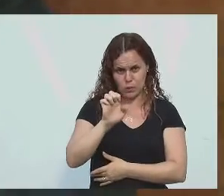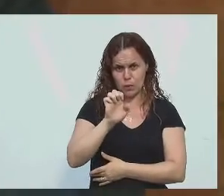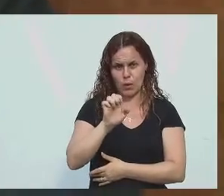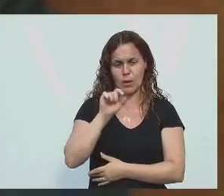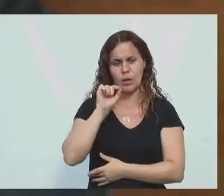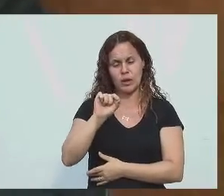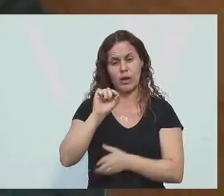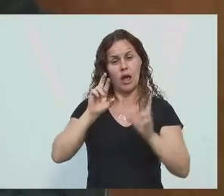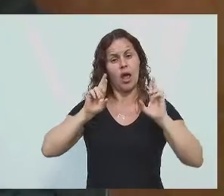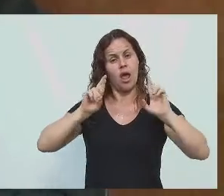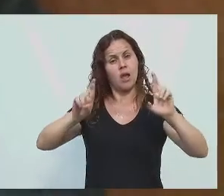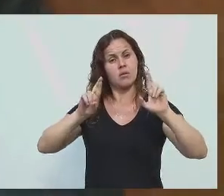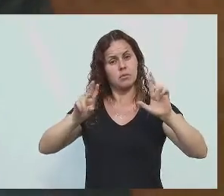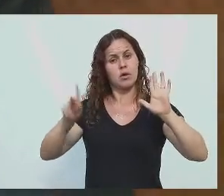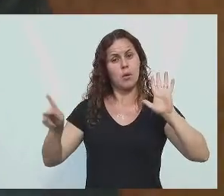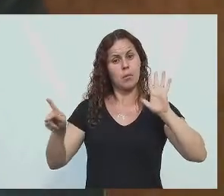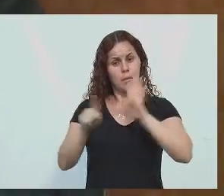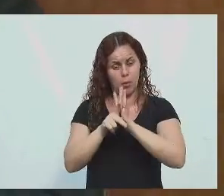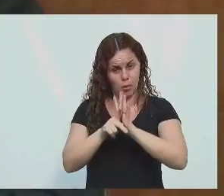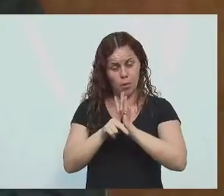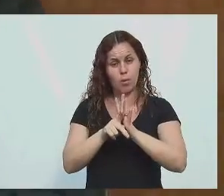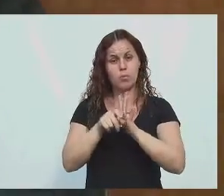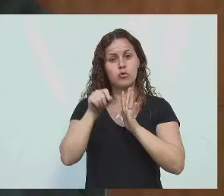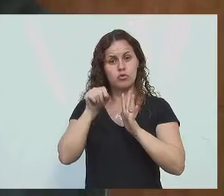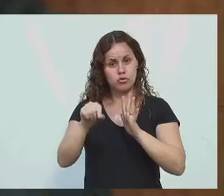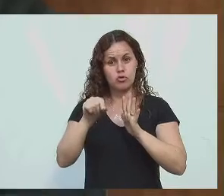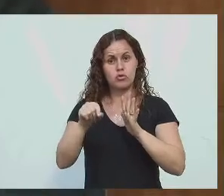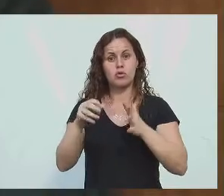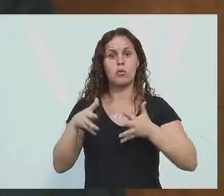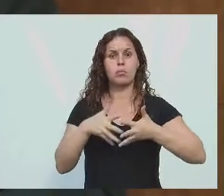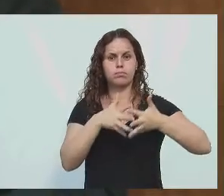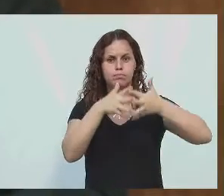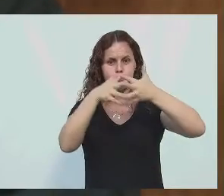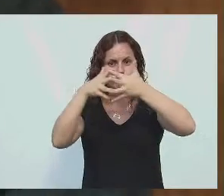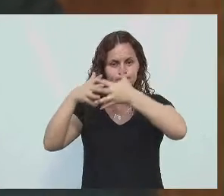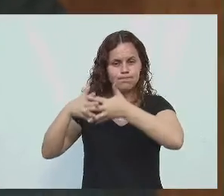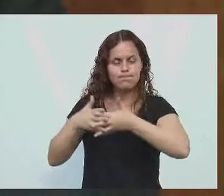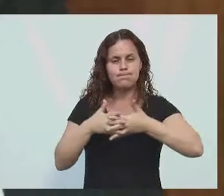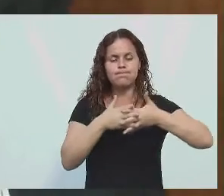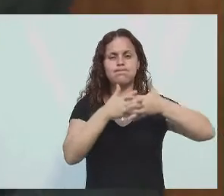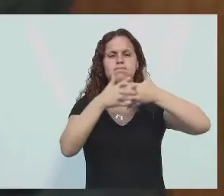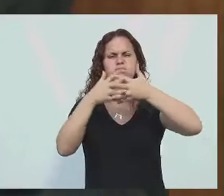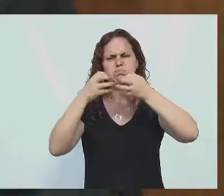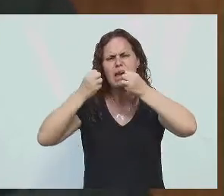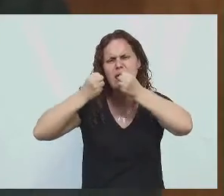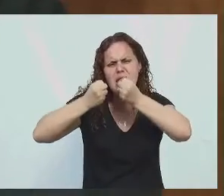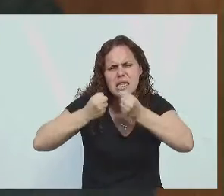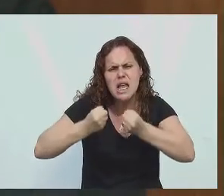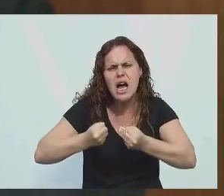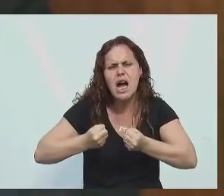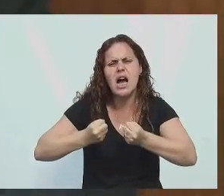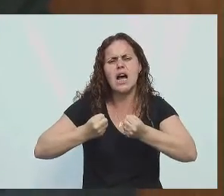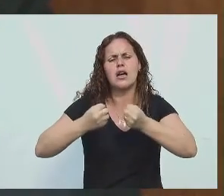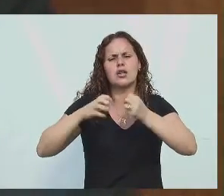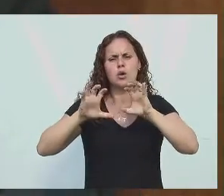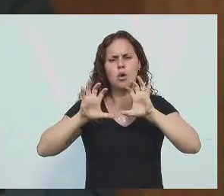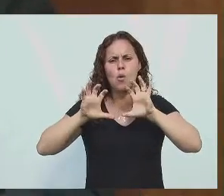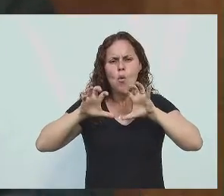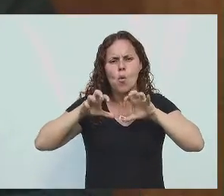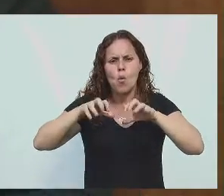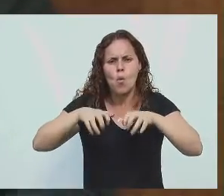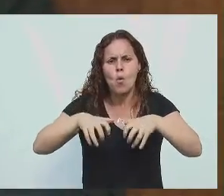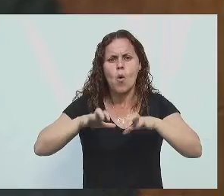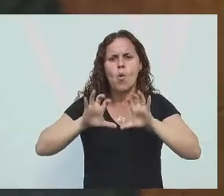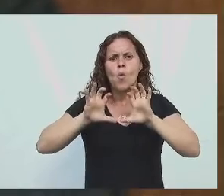a responsabilidade de disciplinar a passagem de carretas, cargas pesadas, cargas com minério,